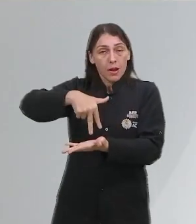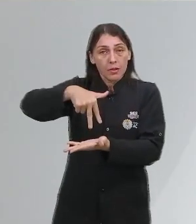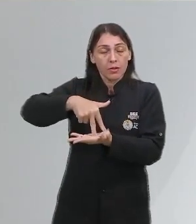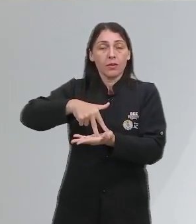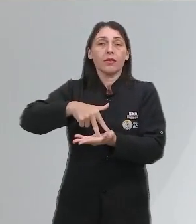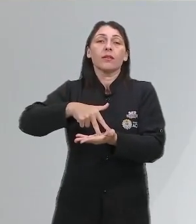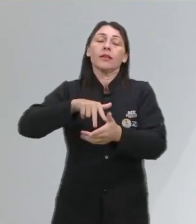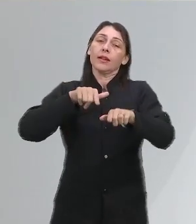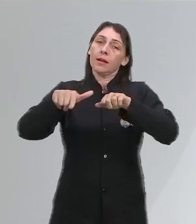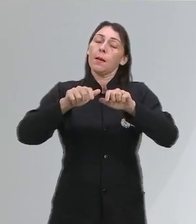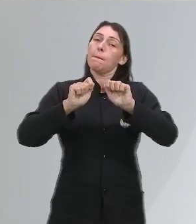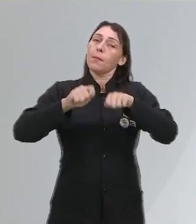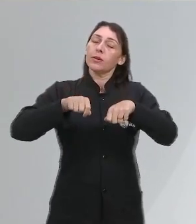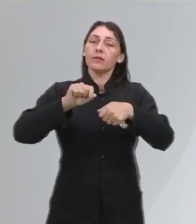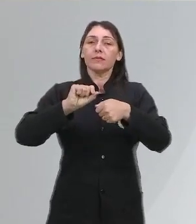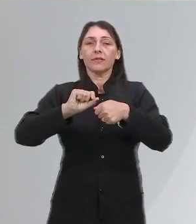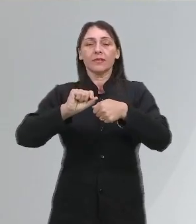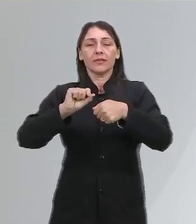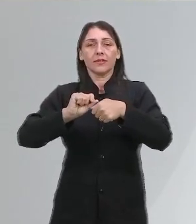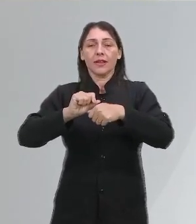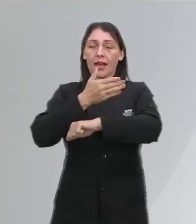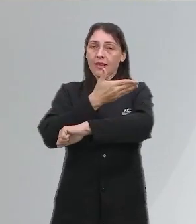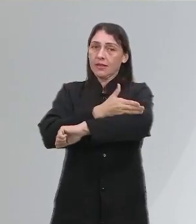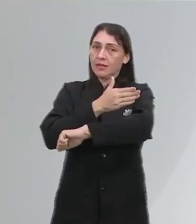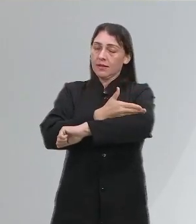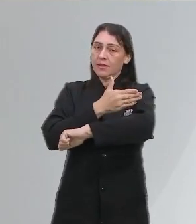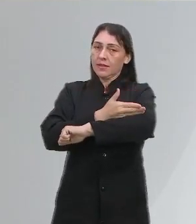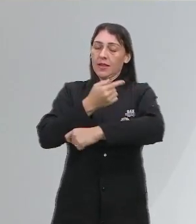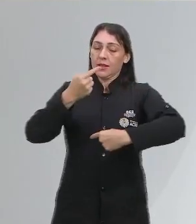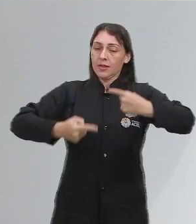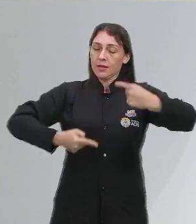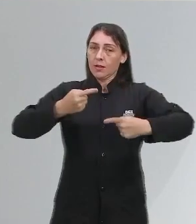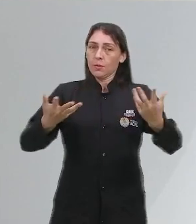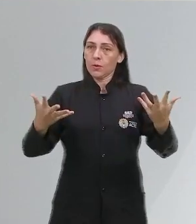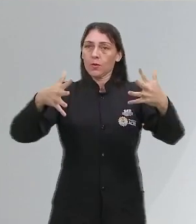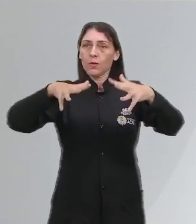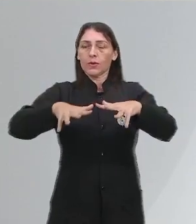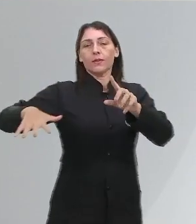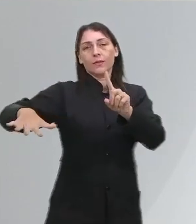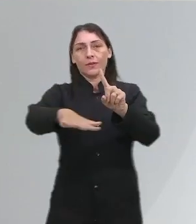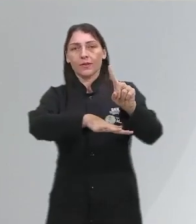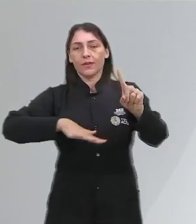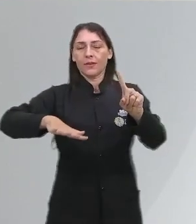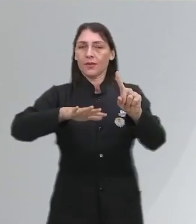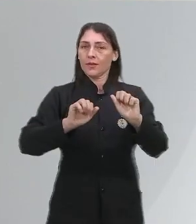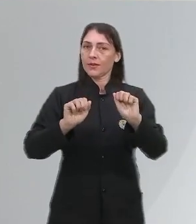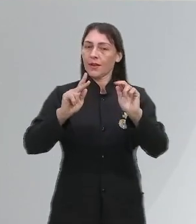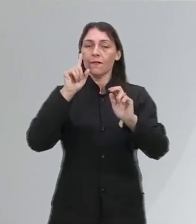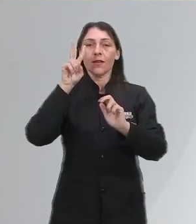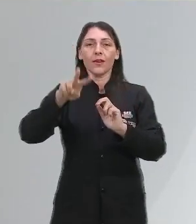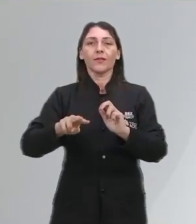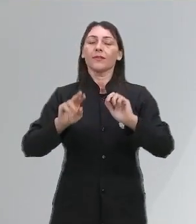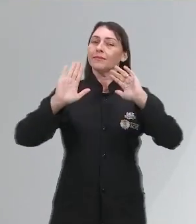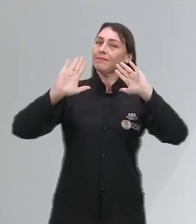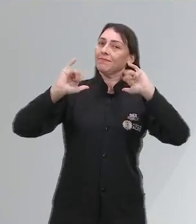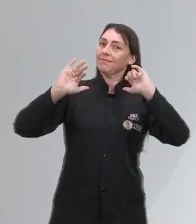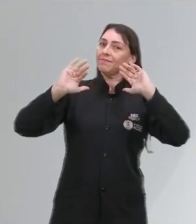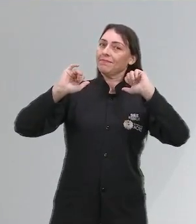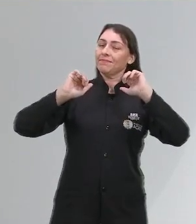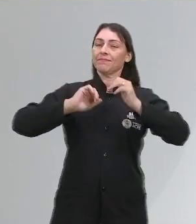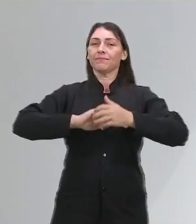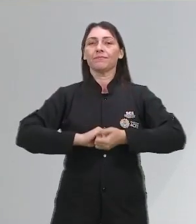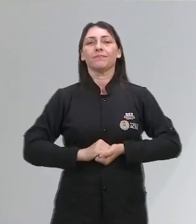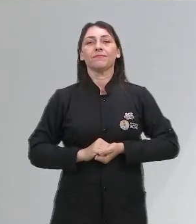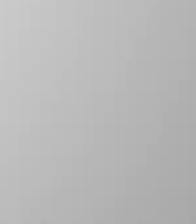ações em que a gente possa desenvolver as práticas de políticas de inclusão na sociedade, beleza? Então, vejo vocês e até lá!